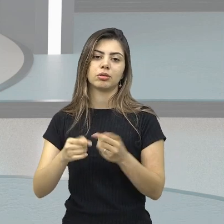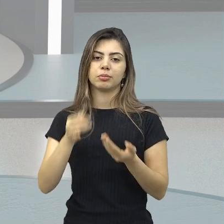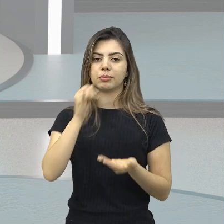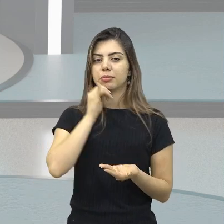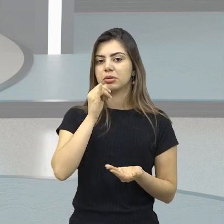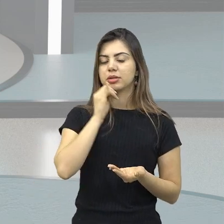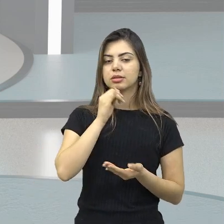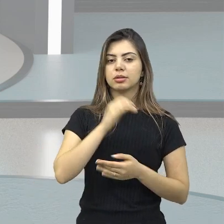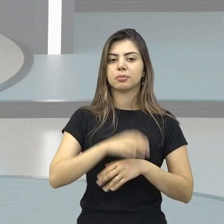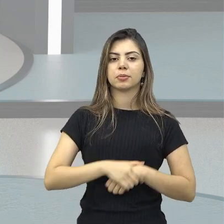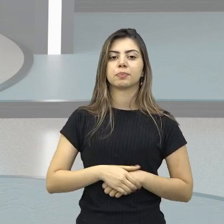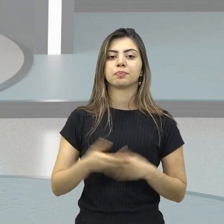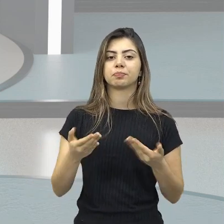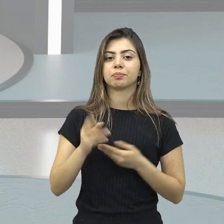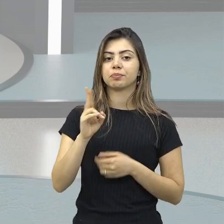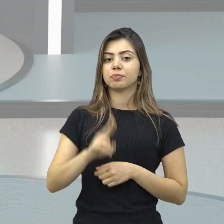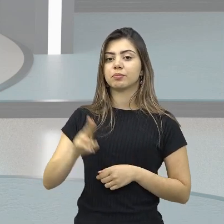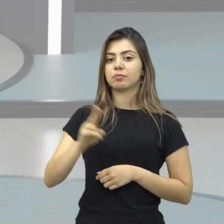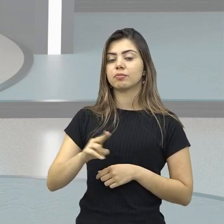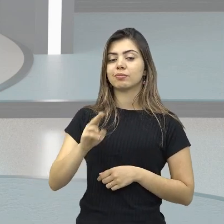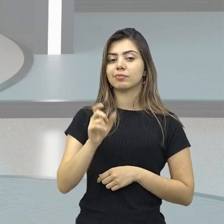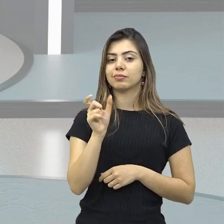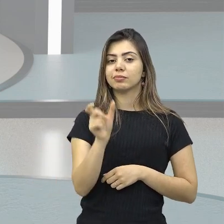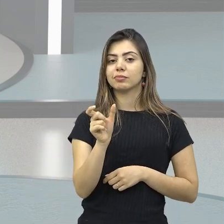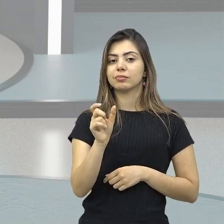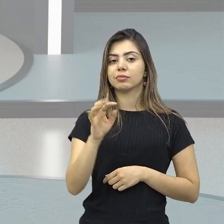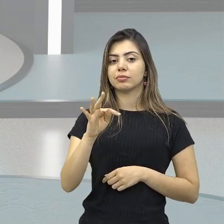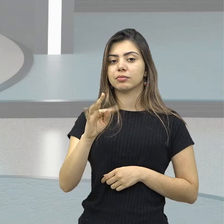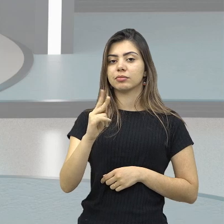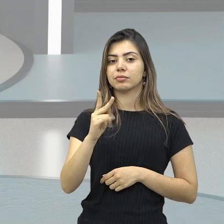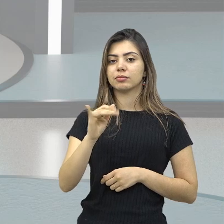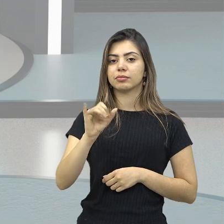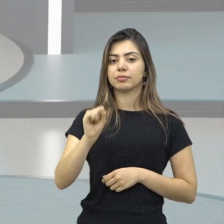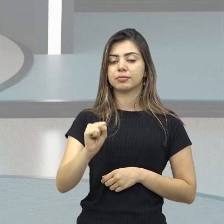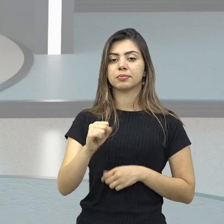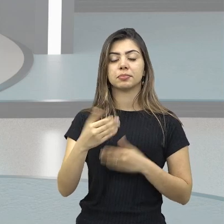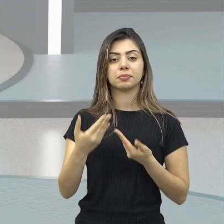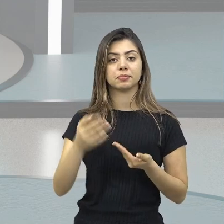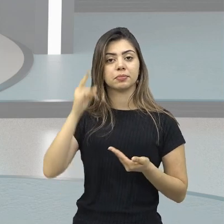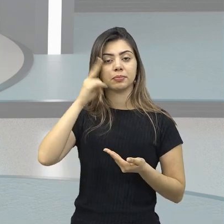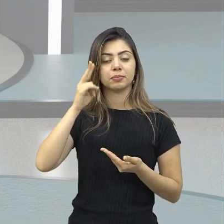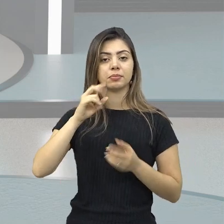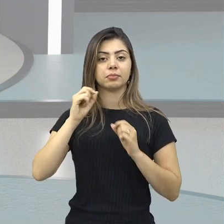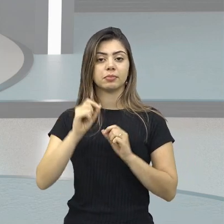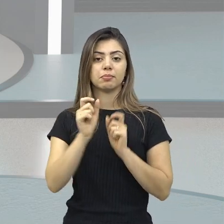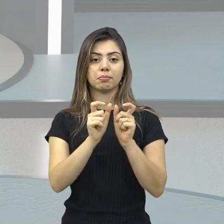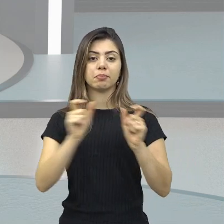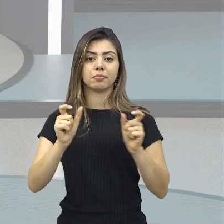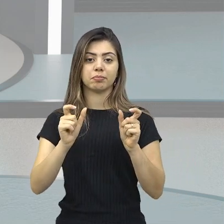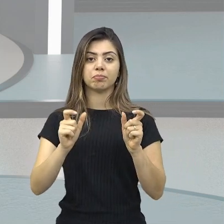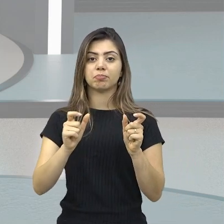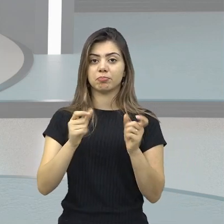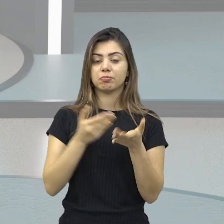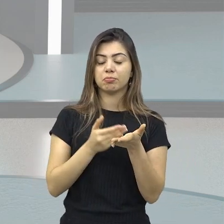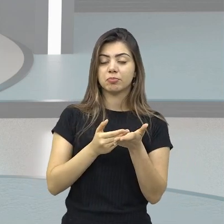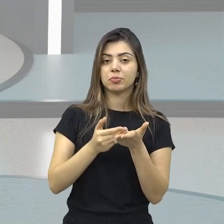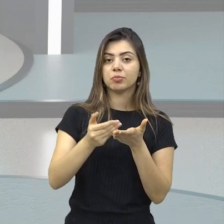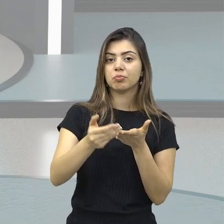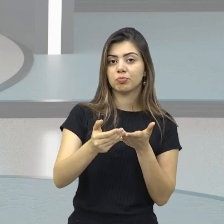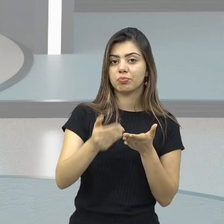aqui, eu vou utilizar o this, e aqui eu reitero, as palavras em língua inglesa com inicial em TH tem som de